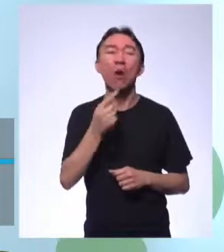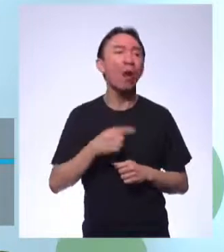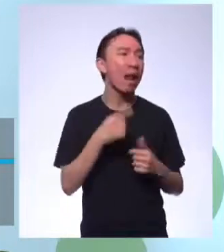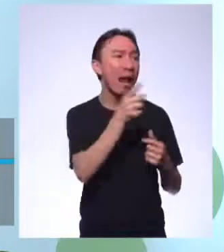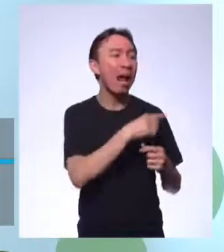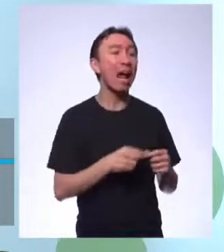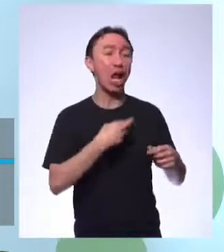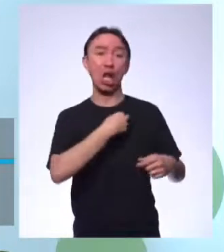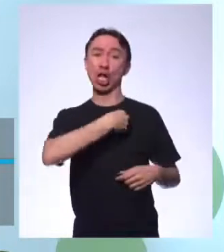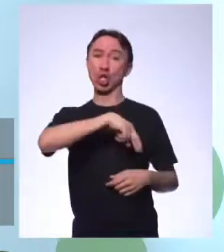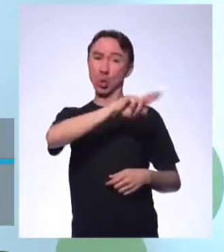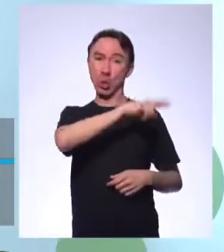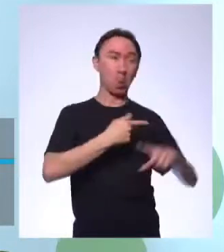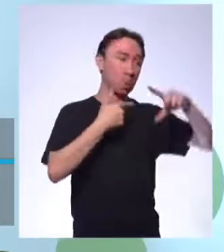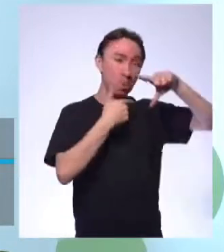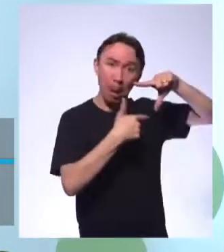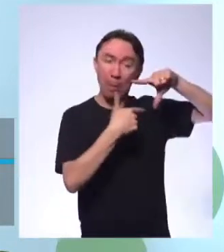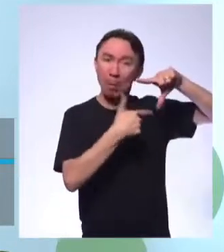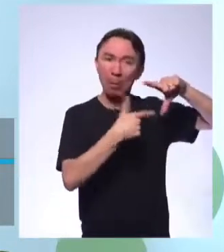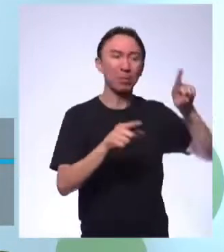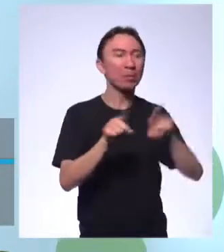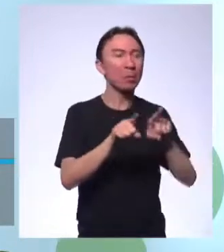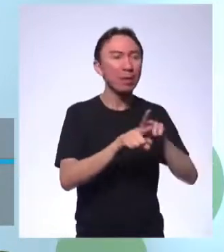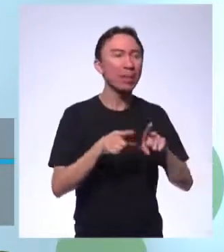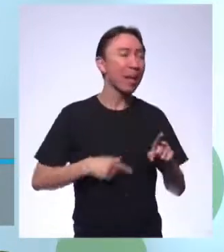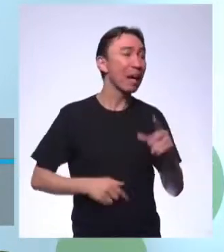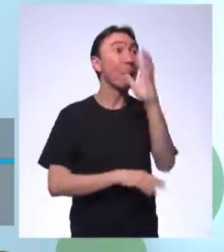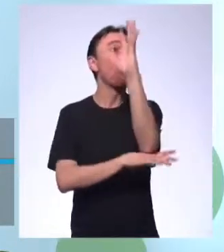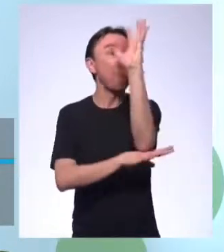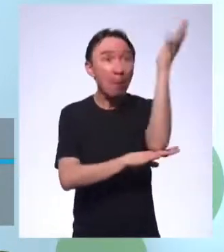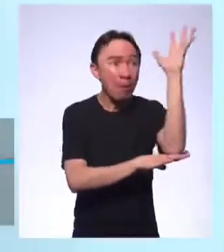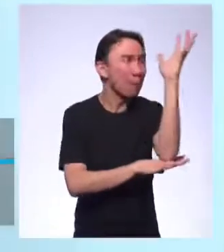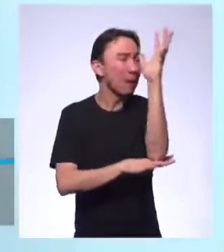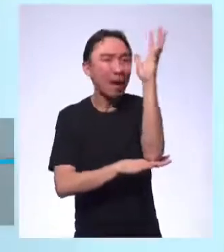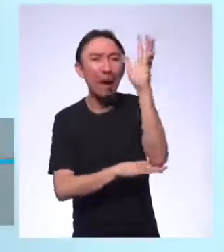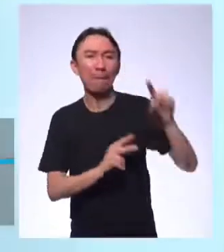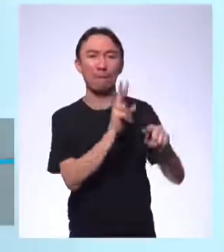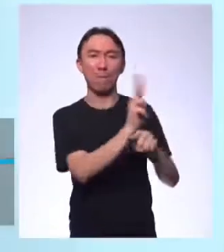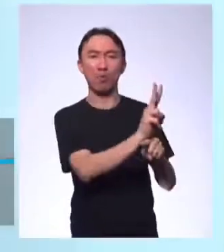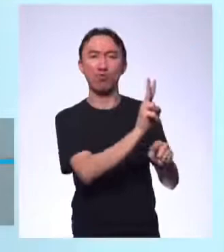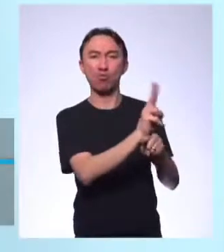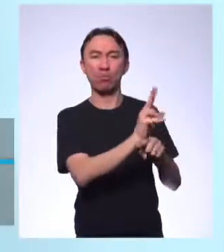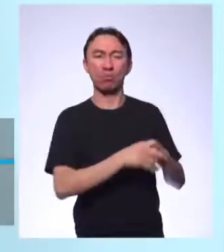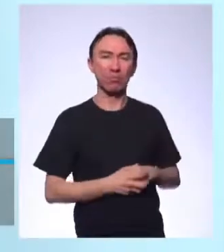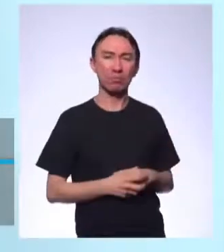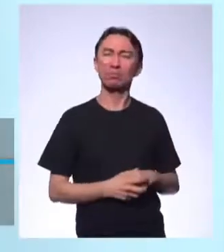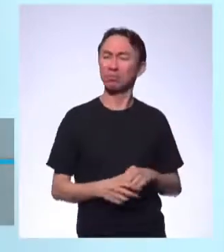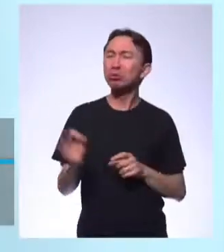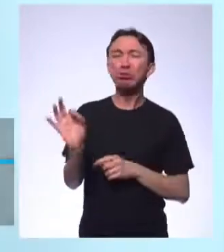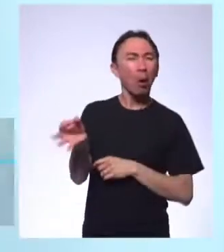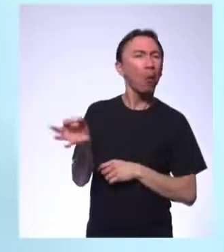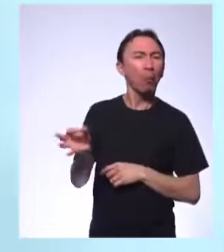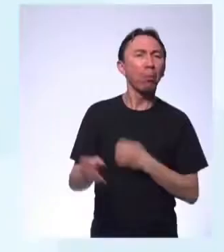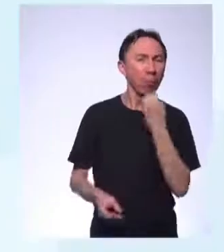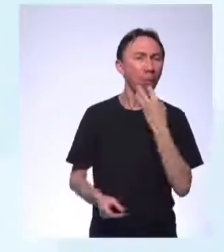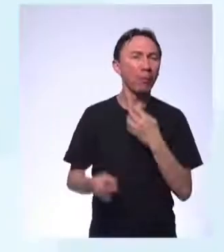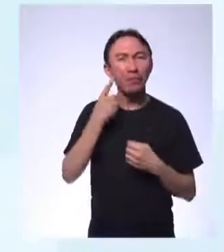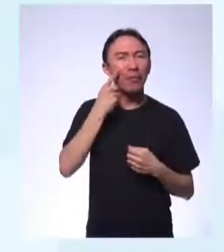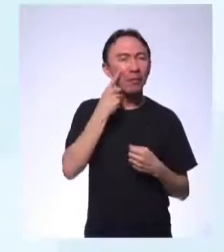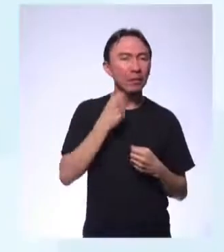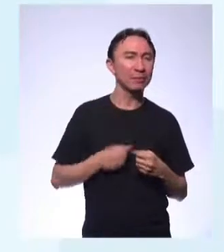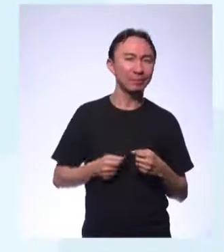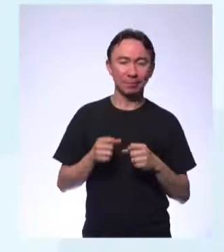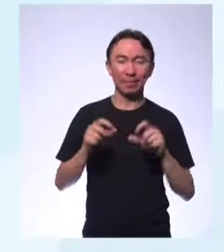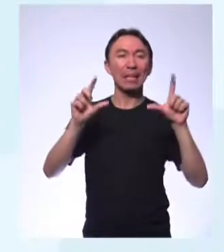desconhecido e a preservação ambiental. Era bem isso mesmo, viu, professor Mauro? Ó, vou até colocar na tela lá, pedir para colocar na tela, aquele